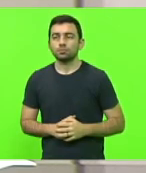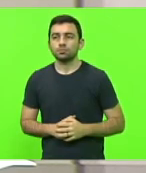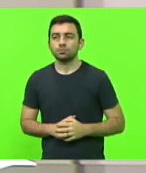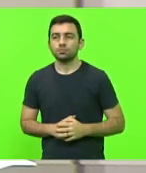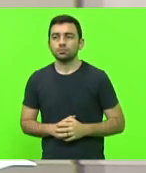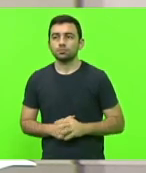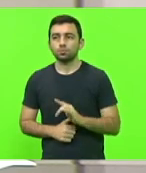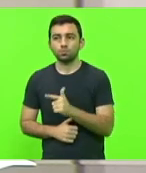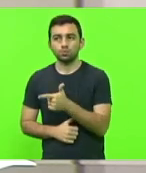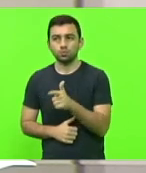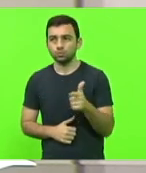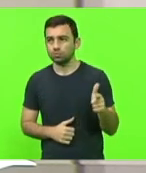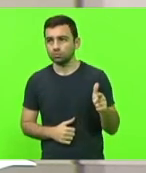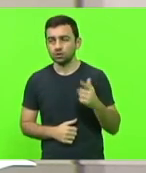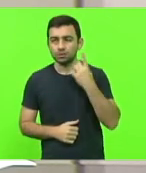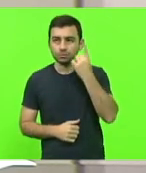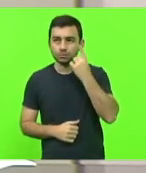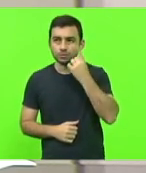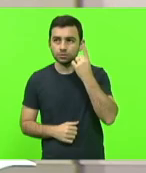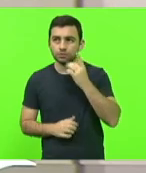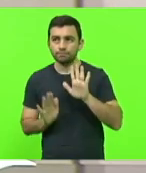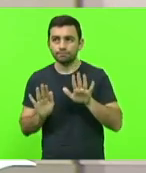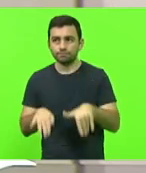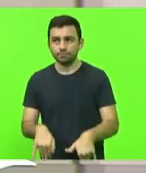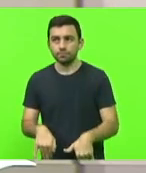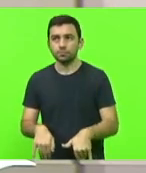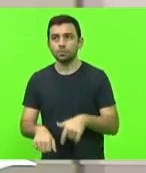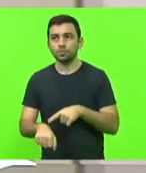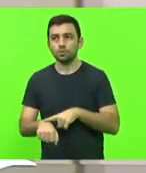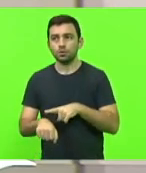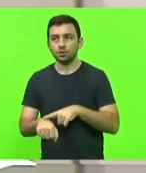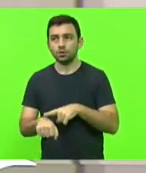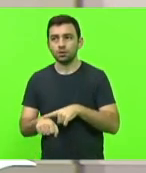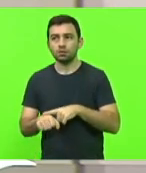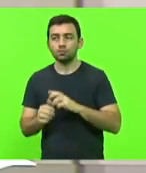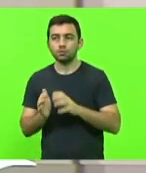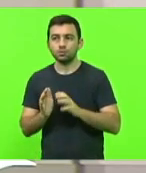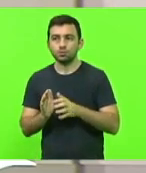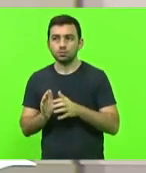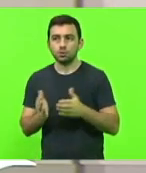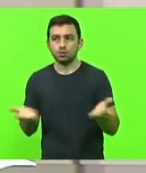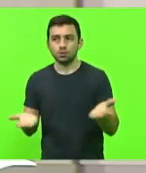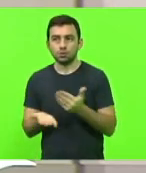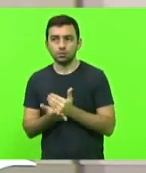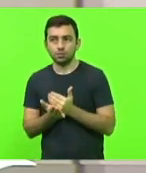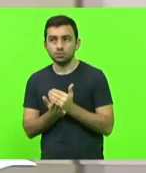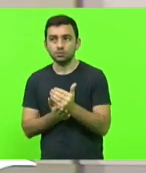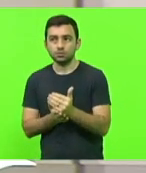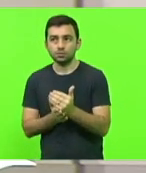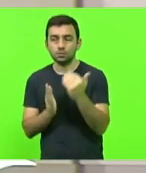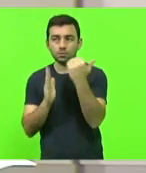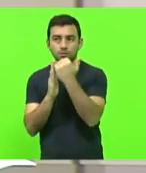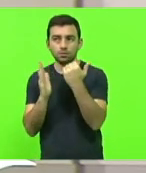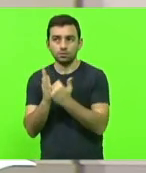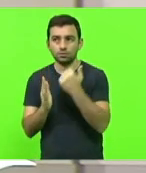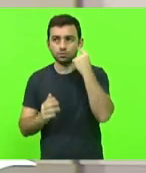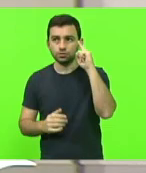Não havendo nenhum deputado e finalizando o horário destinado aos partidos políticos, entraremos, então, na ordem do